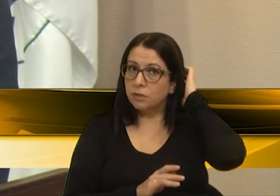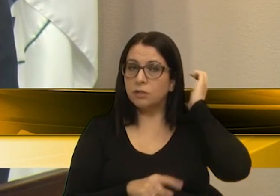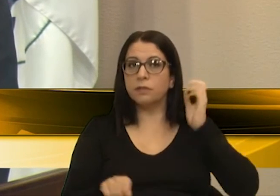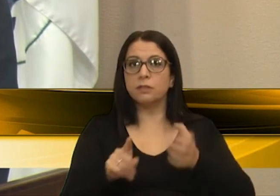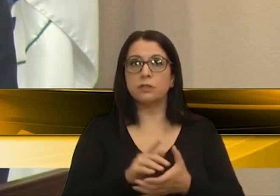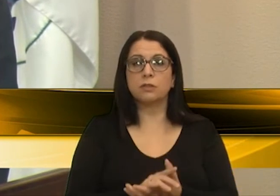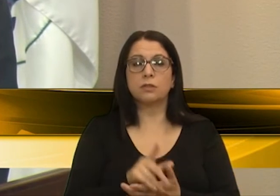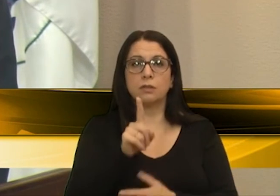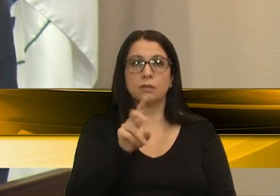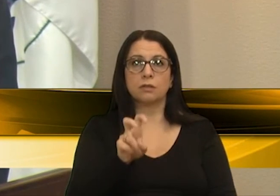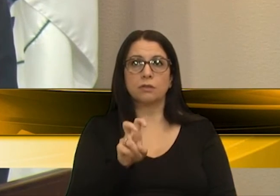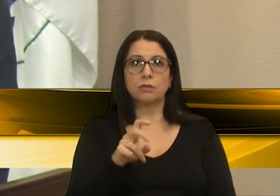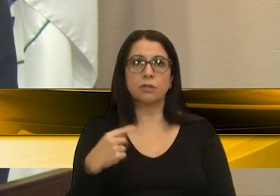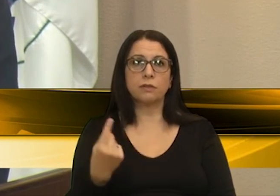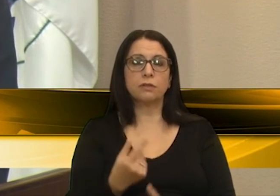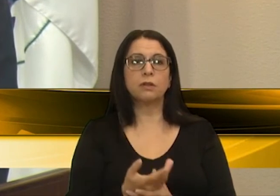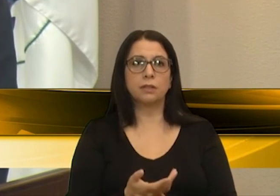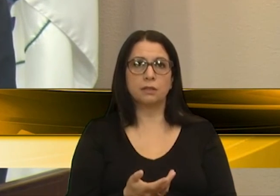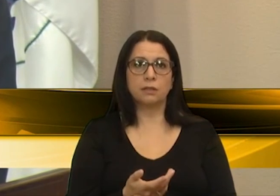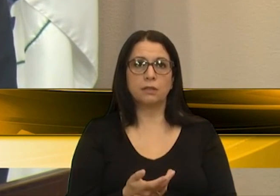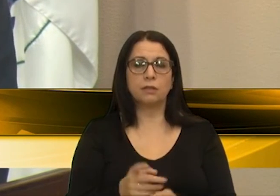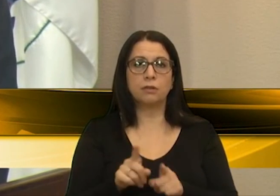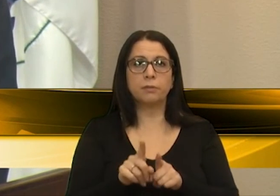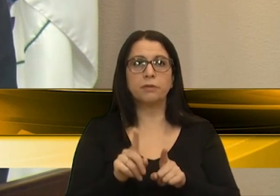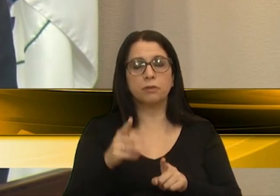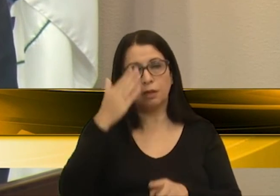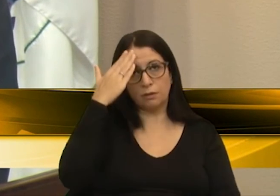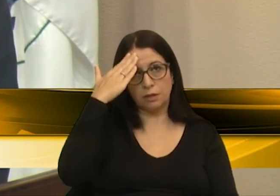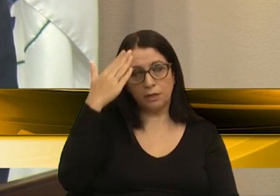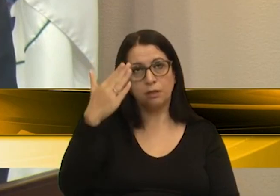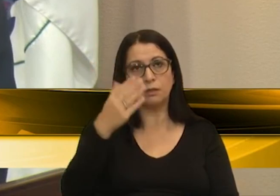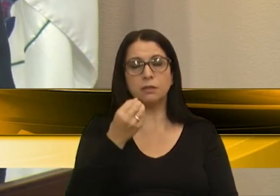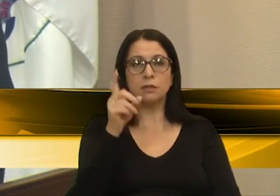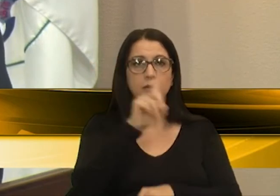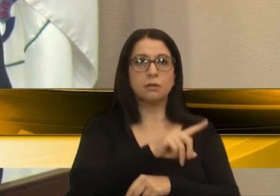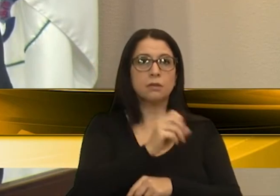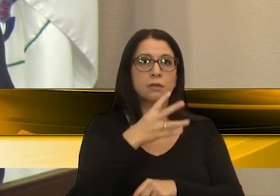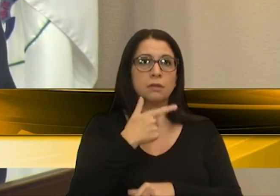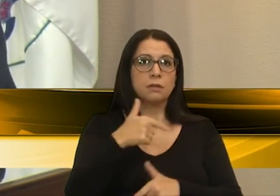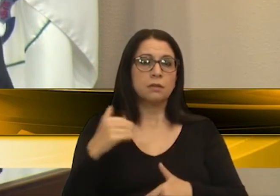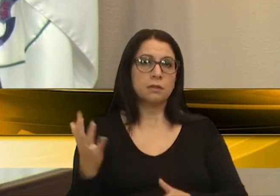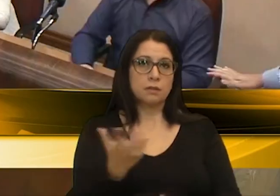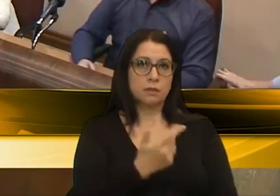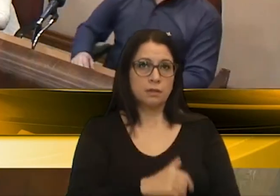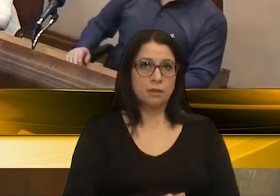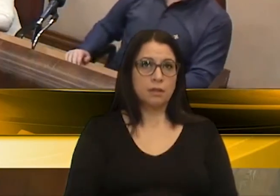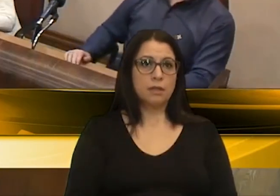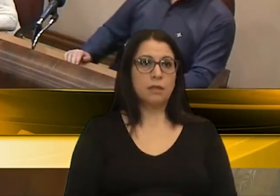15ª Via Sacra da Juventude. Então, muito obrigado, bom dia e bom trabalho a todos.